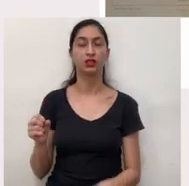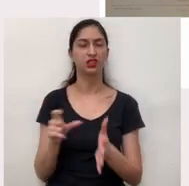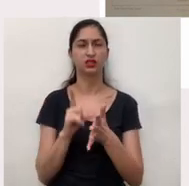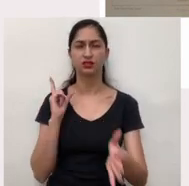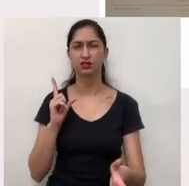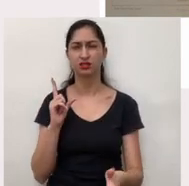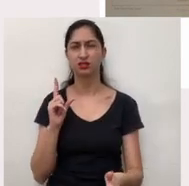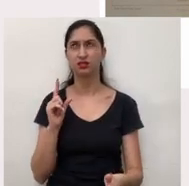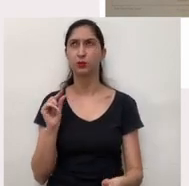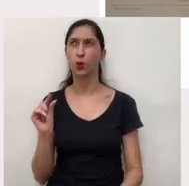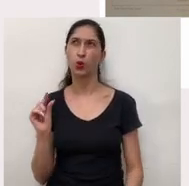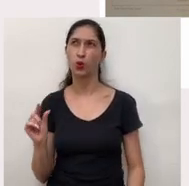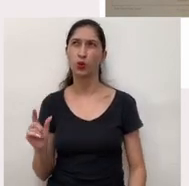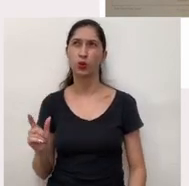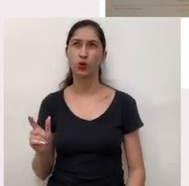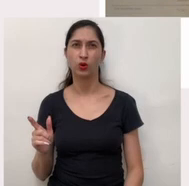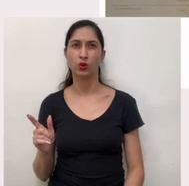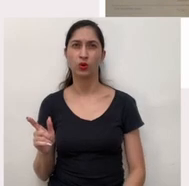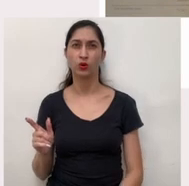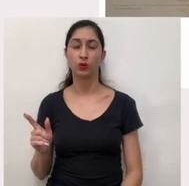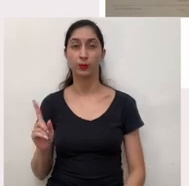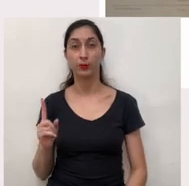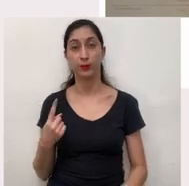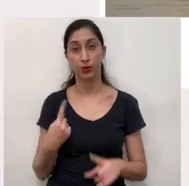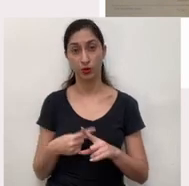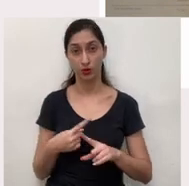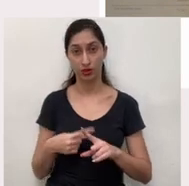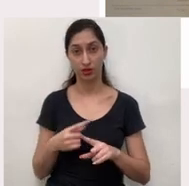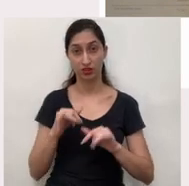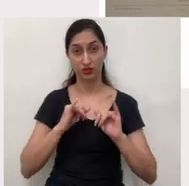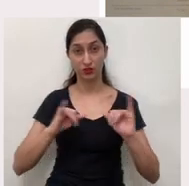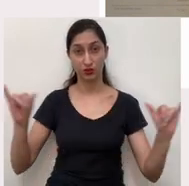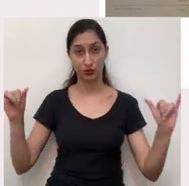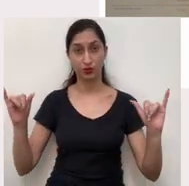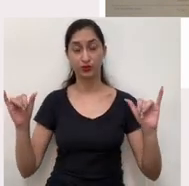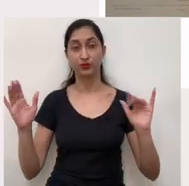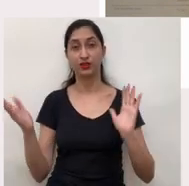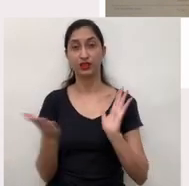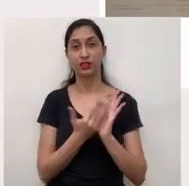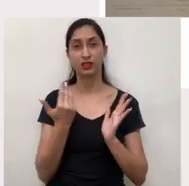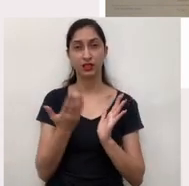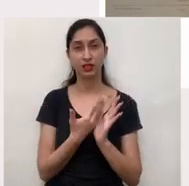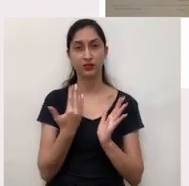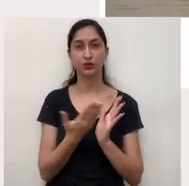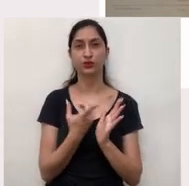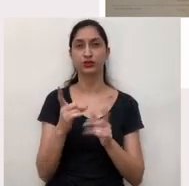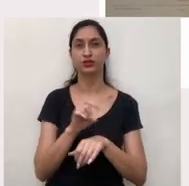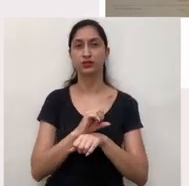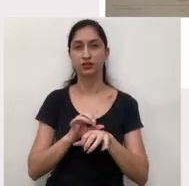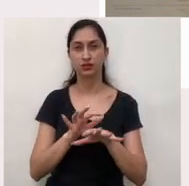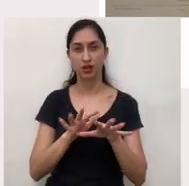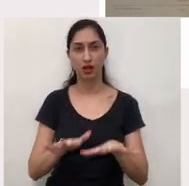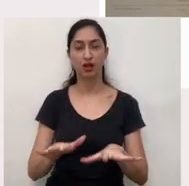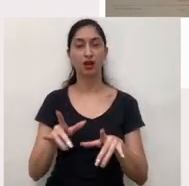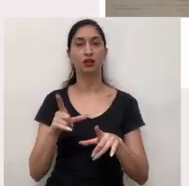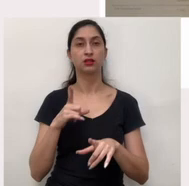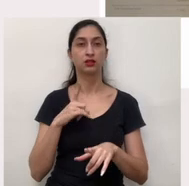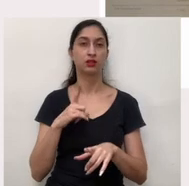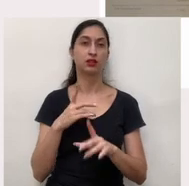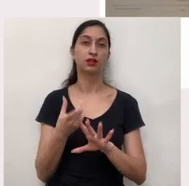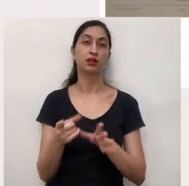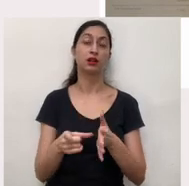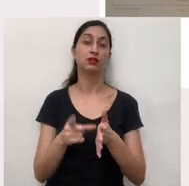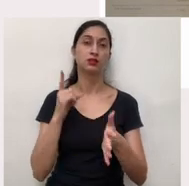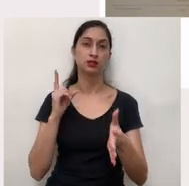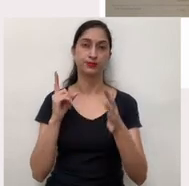antes, talvez, que a Kosaki Naif lançou aquele livro do design antes do design. Então, era um momento onde a